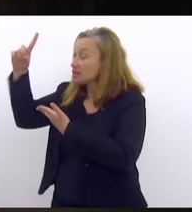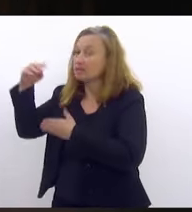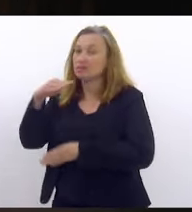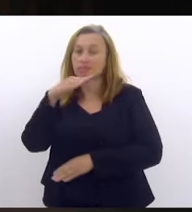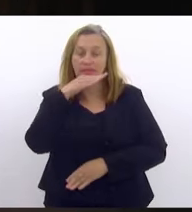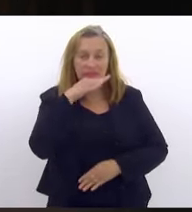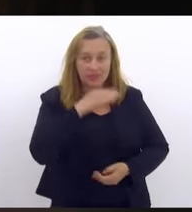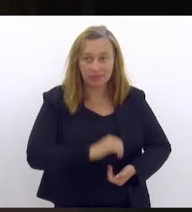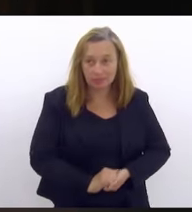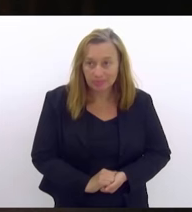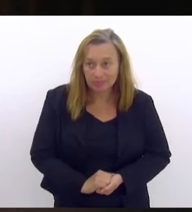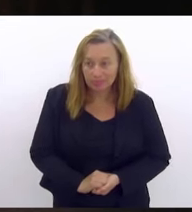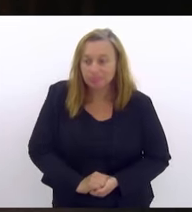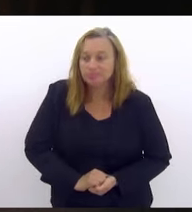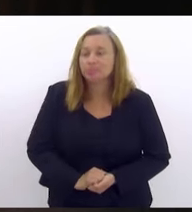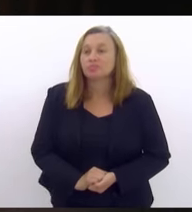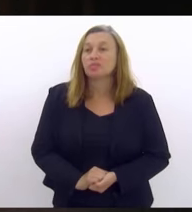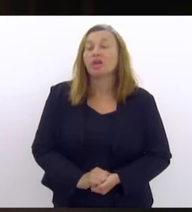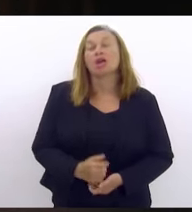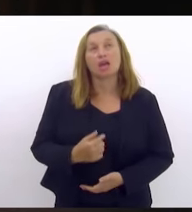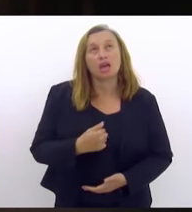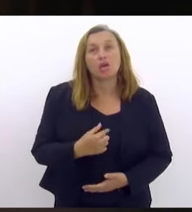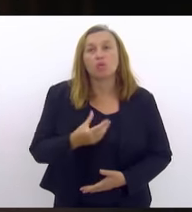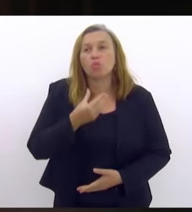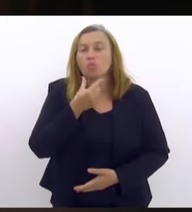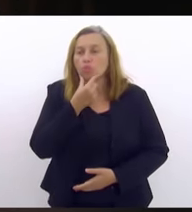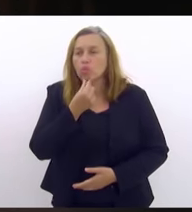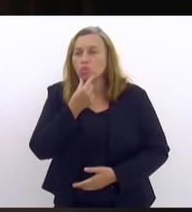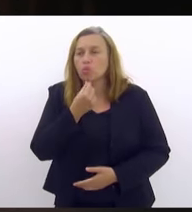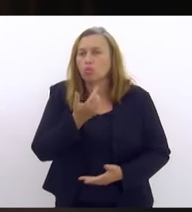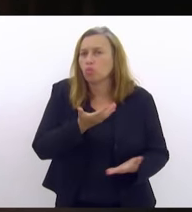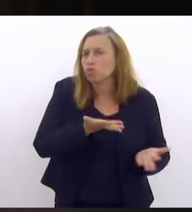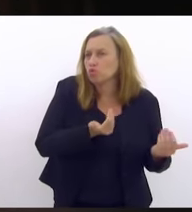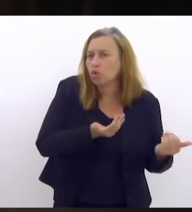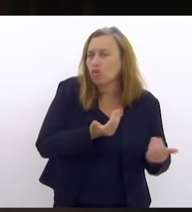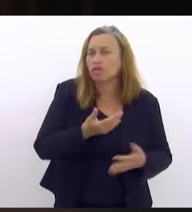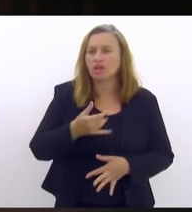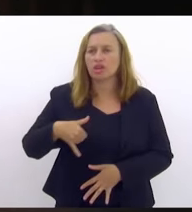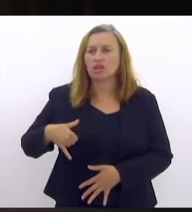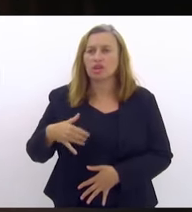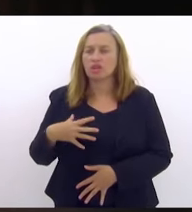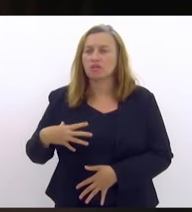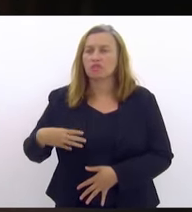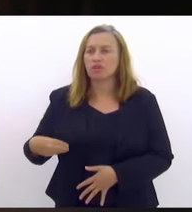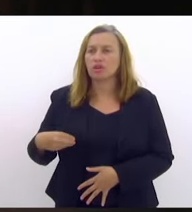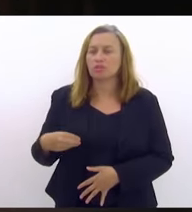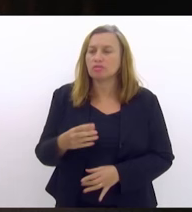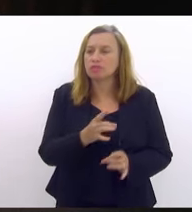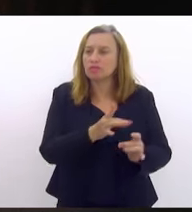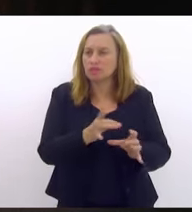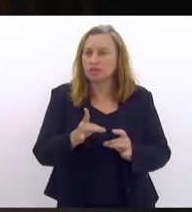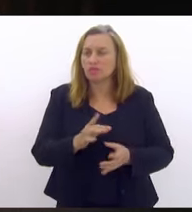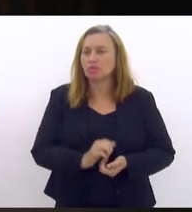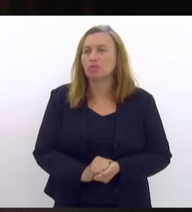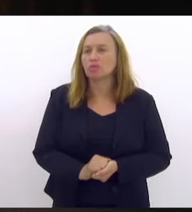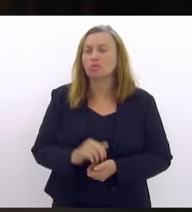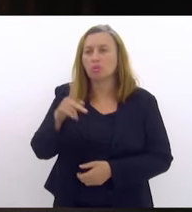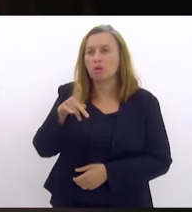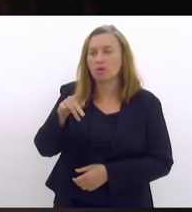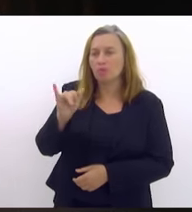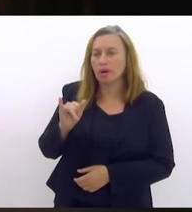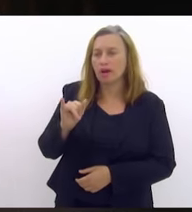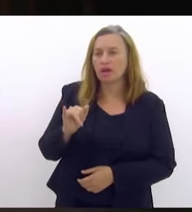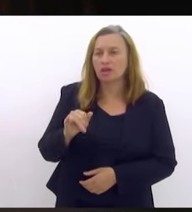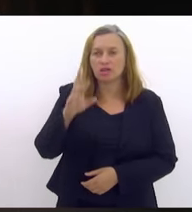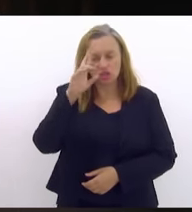Mangaratiba. Eu, um garoto muito jovem, filho, pai de comerciante, meu pai era dono do restaurante Sobre as Ondas